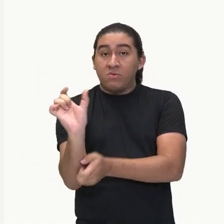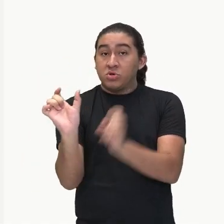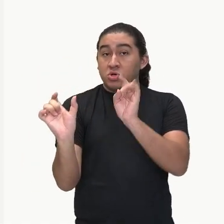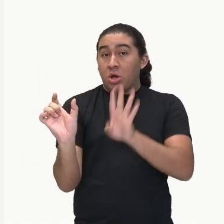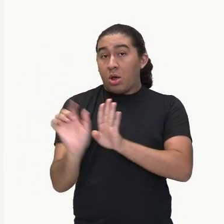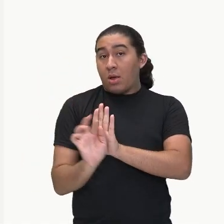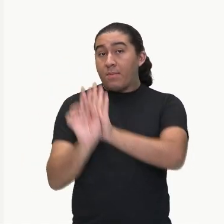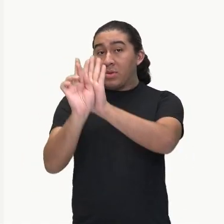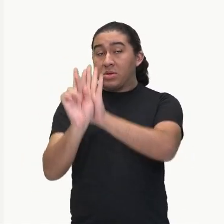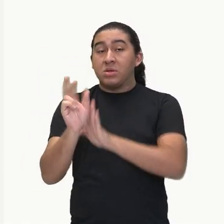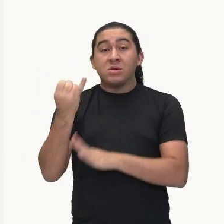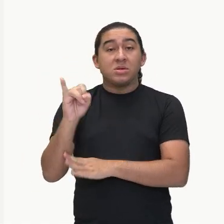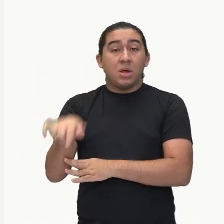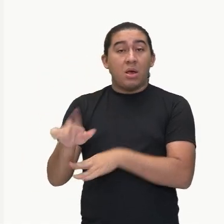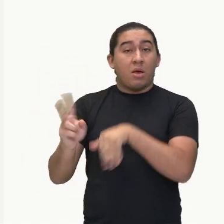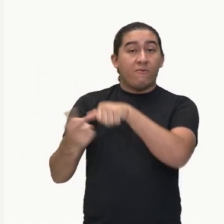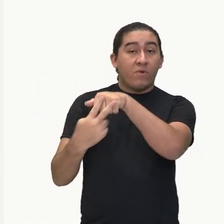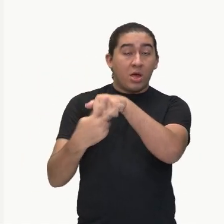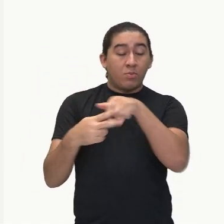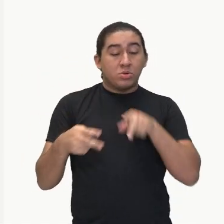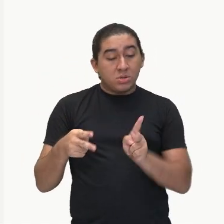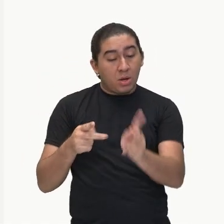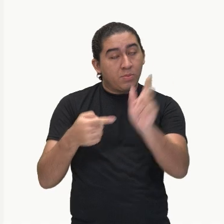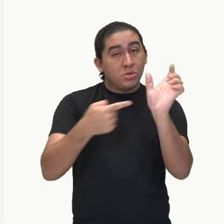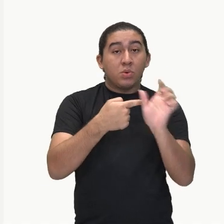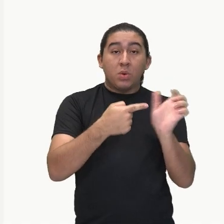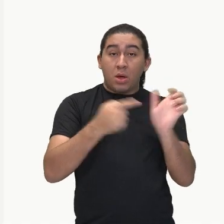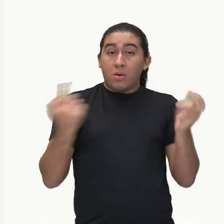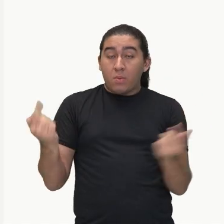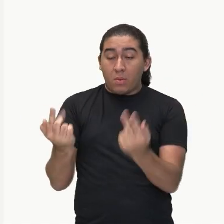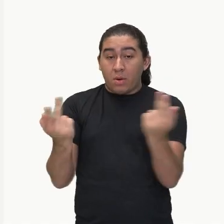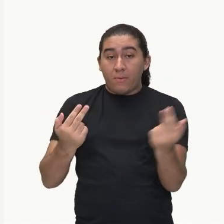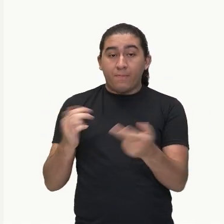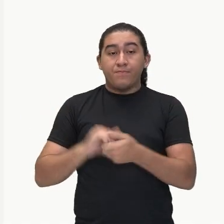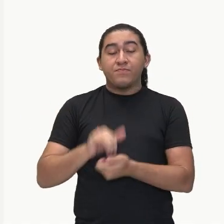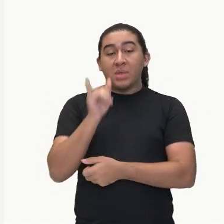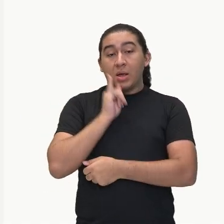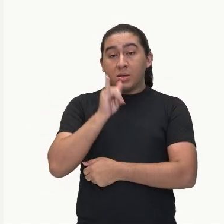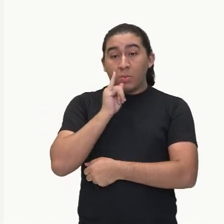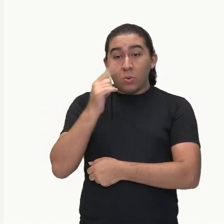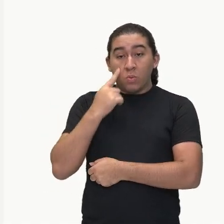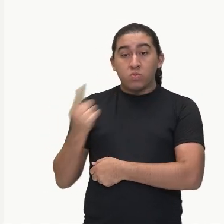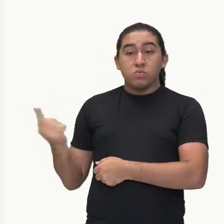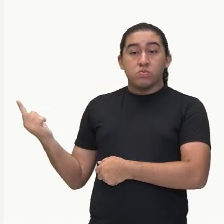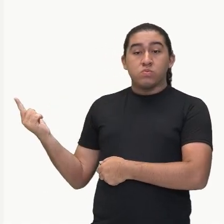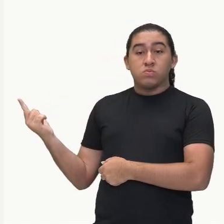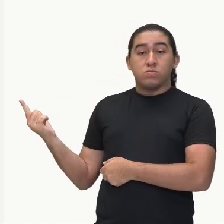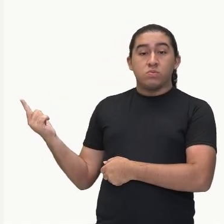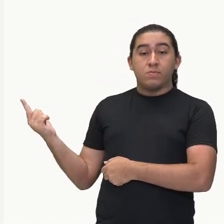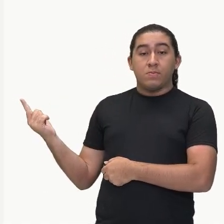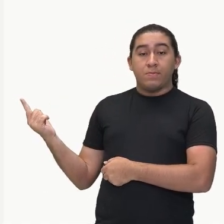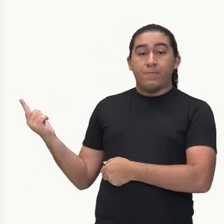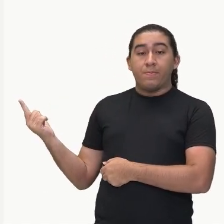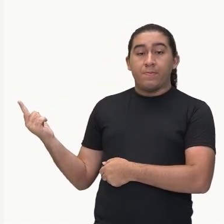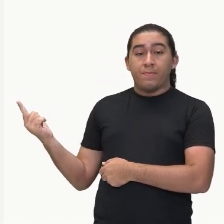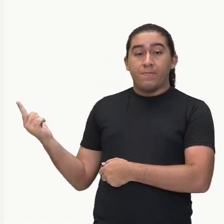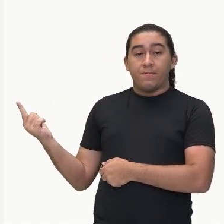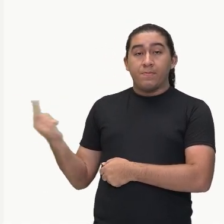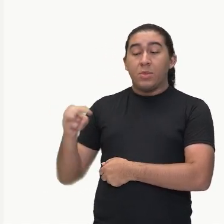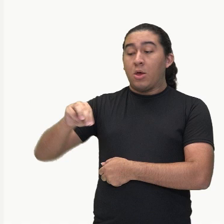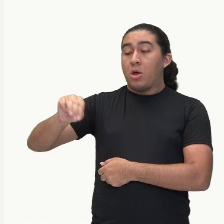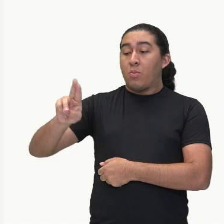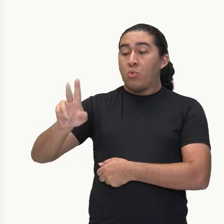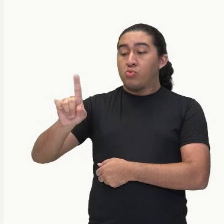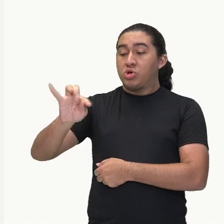sujeito é coletivo, o verbo fica sempre no singular. A multidão é coletivo de pessoas. A